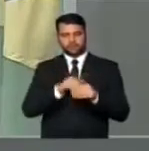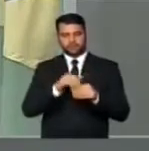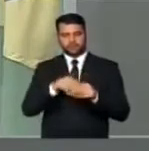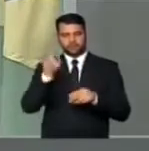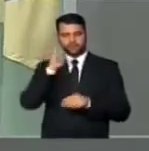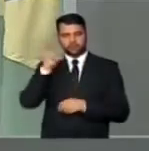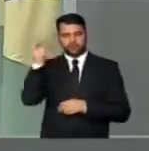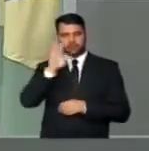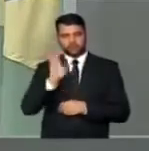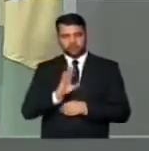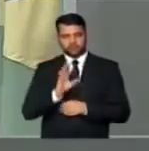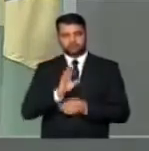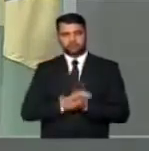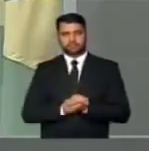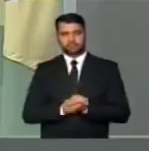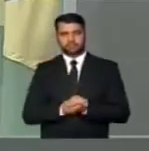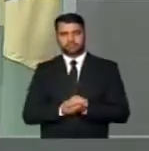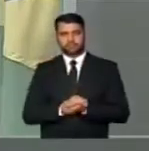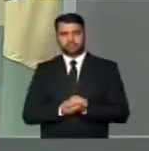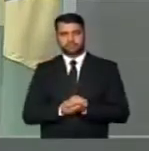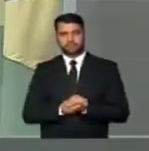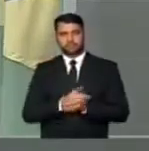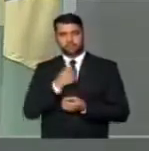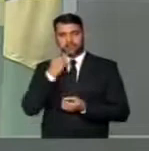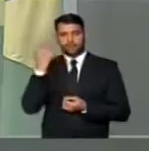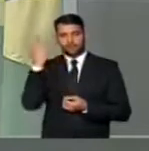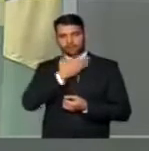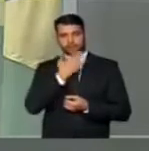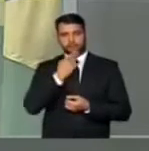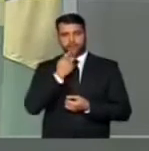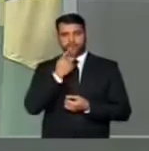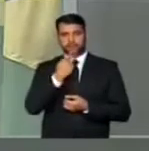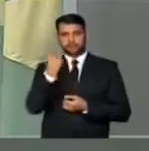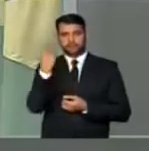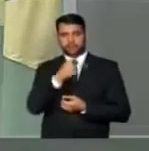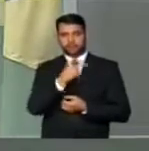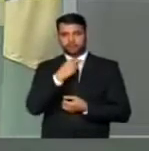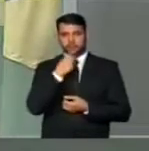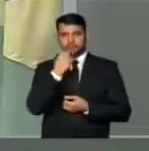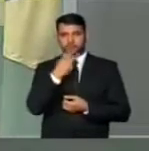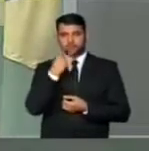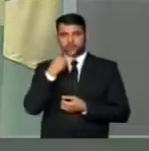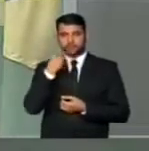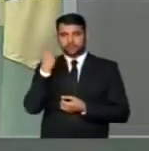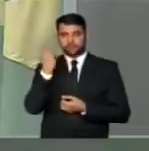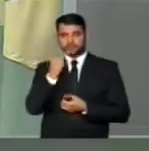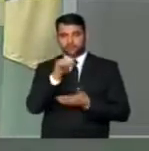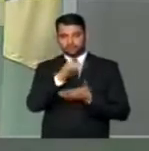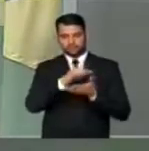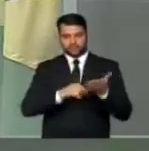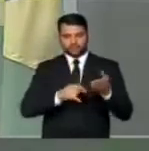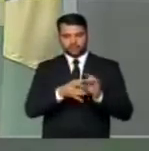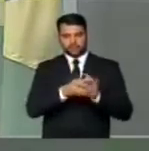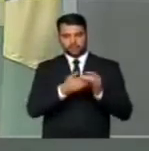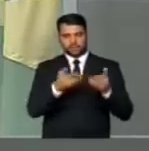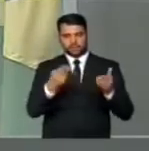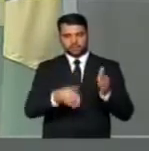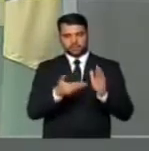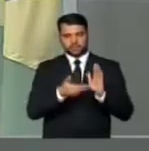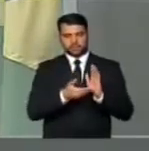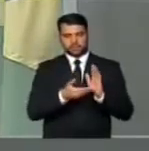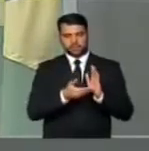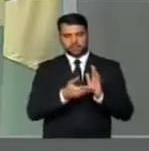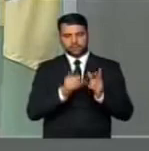da história do Brasil. Ela comprova, pela fala dela, pela voz dela, pelo documento que ela deixou nesta